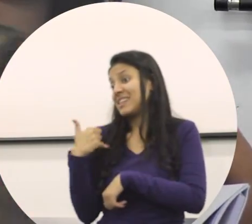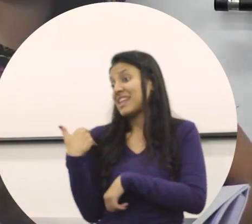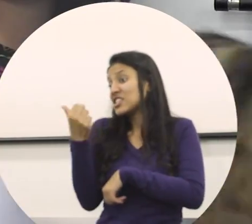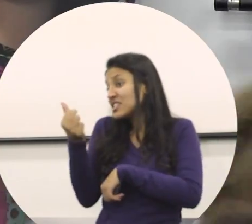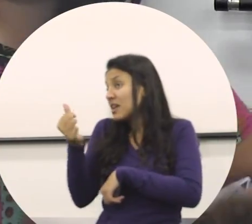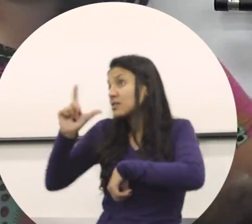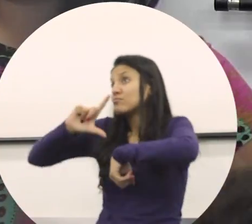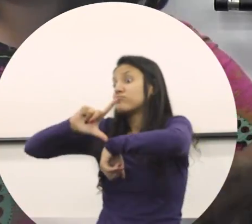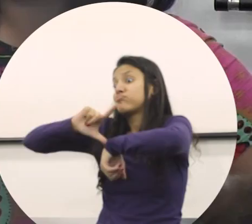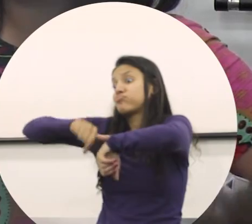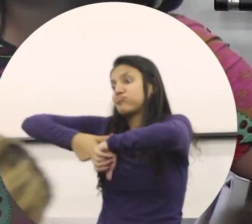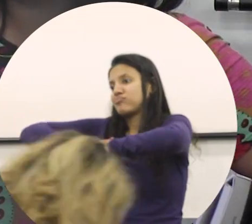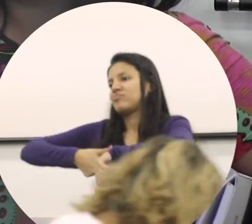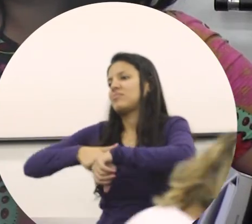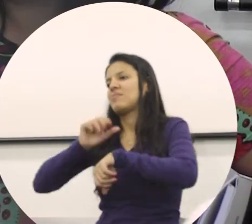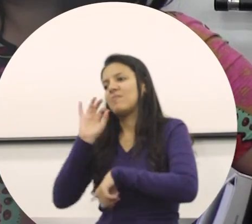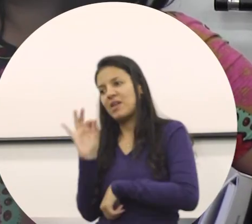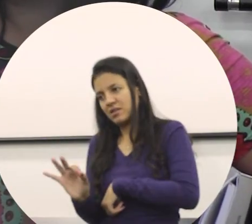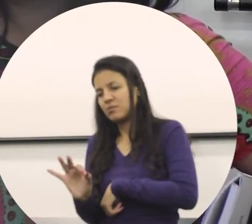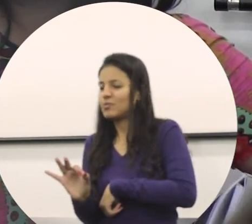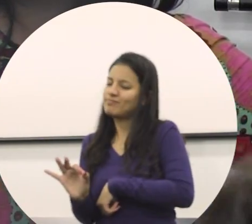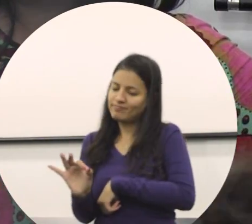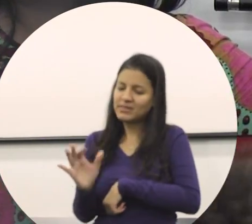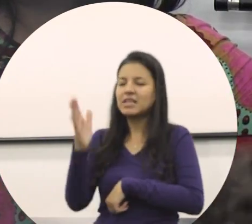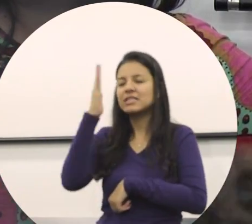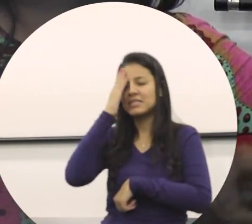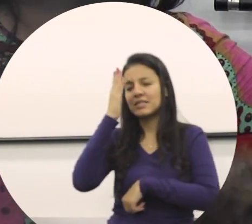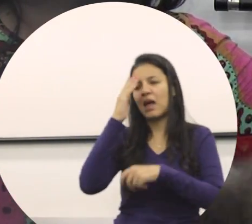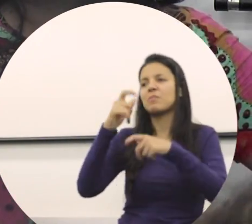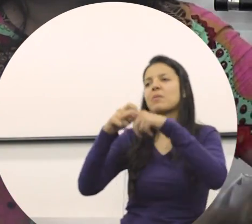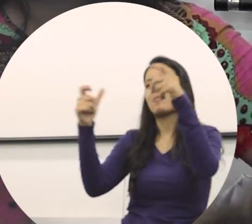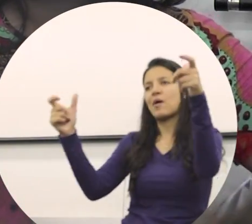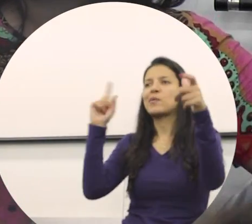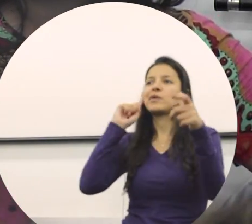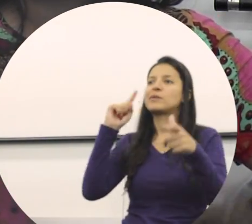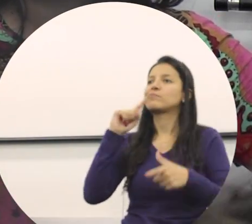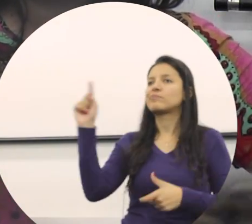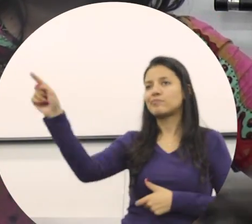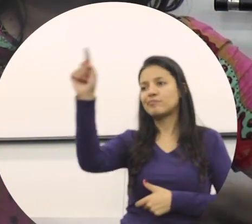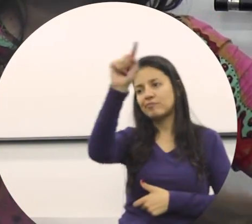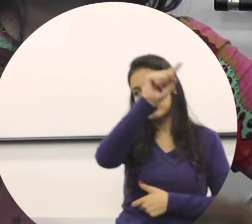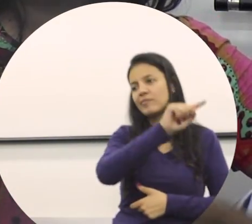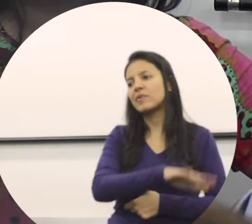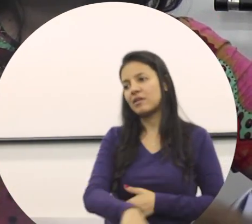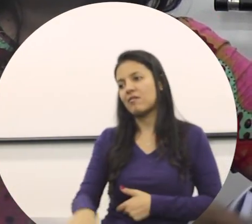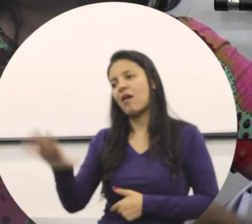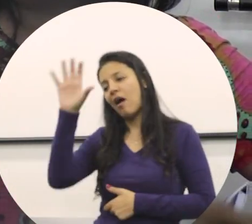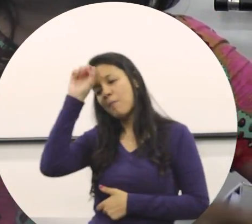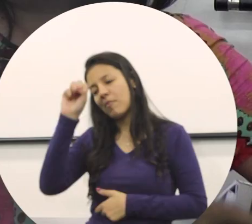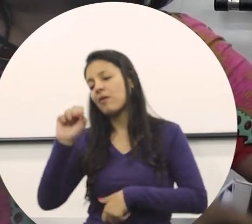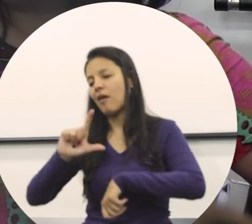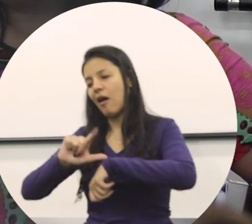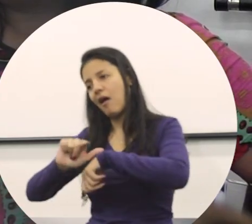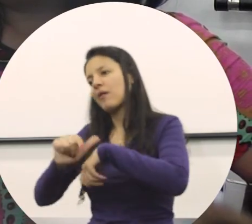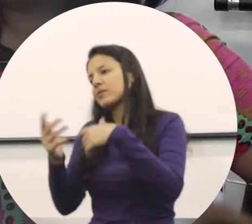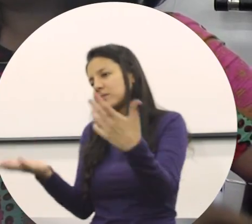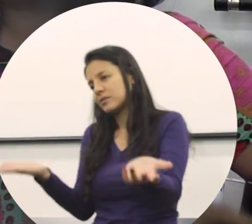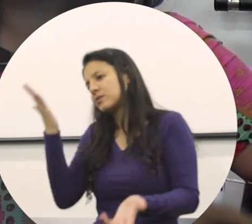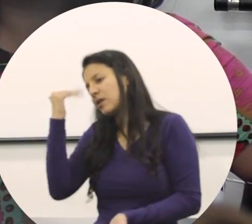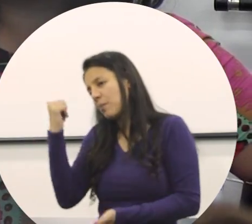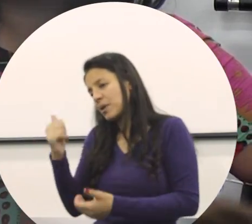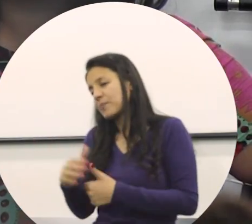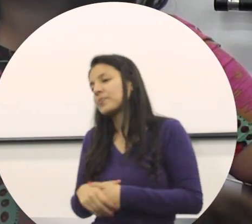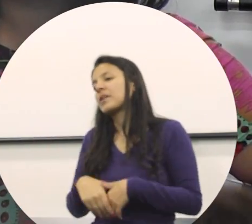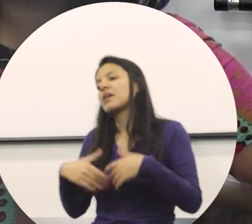Aos 6, então, nem se fala. E é a realidade da maior parte das nossas crianças e nós sabemos disso. Então, essa questão